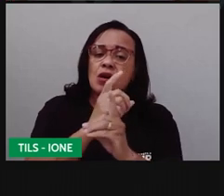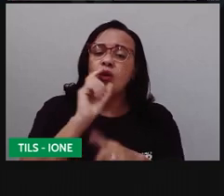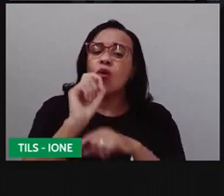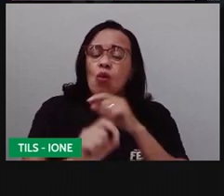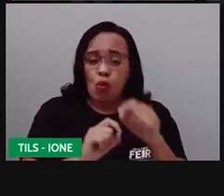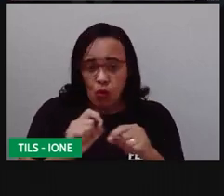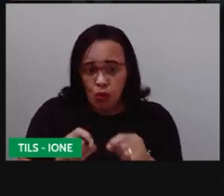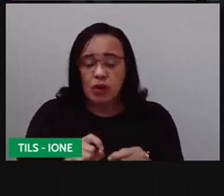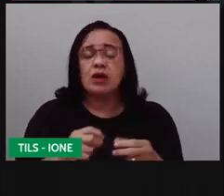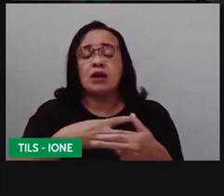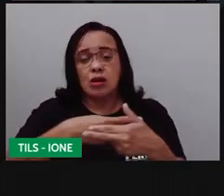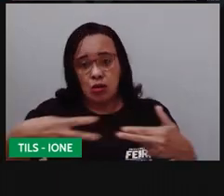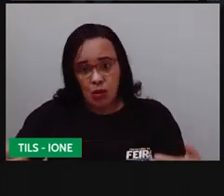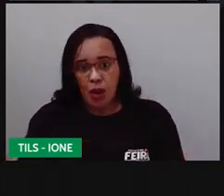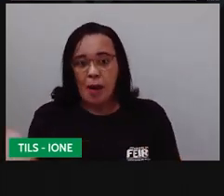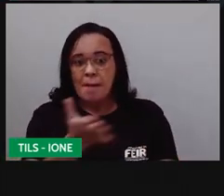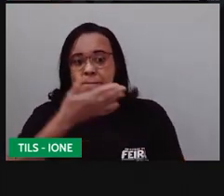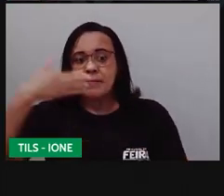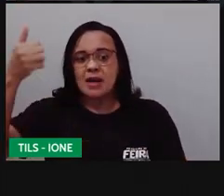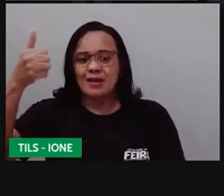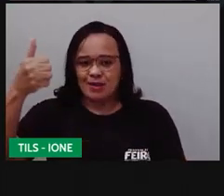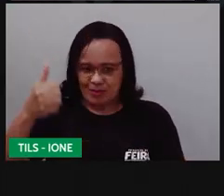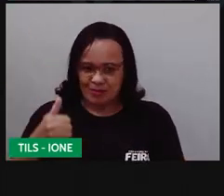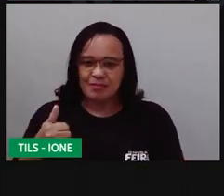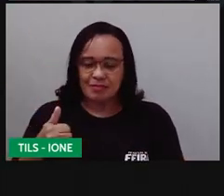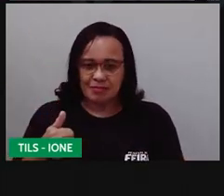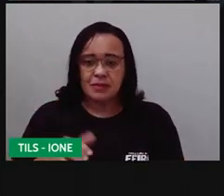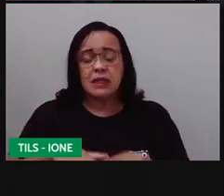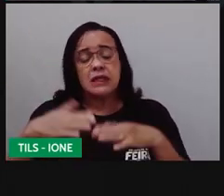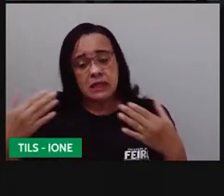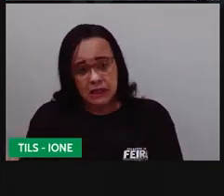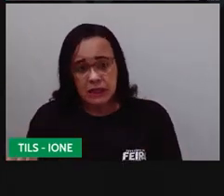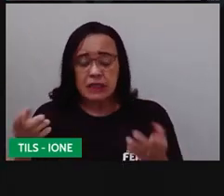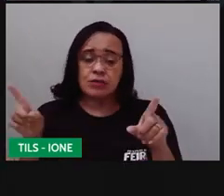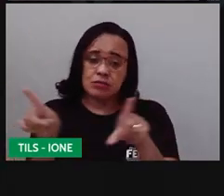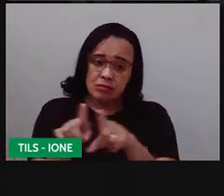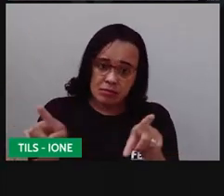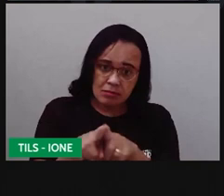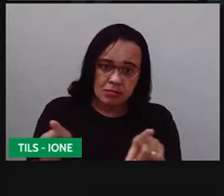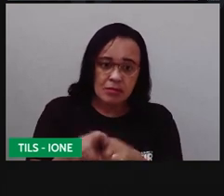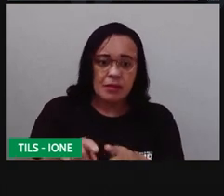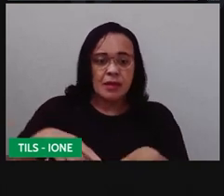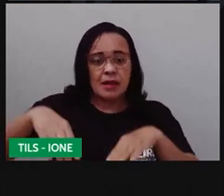né, maneiras de melhorar aquilo. E assim também foi com essa situação dos